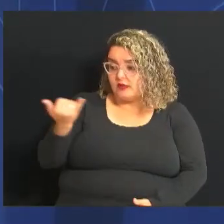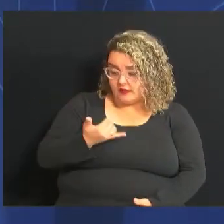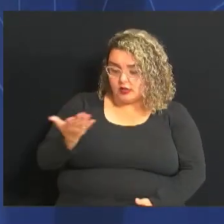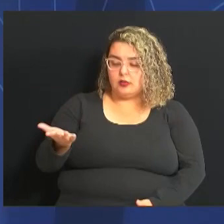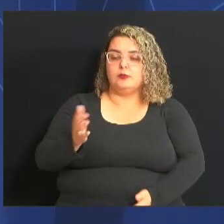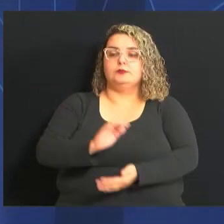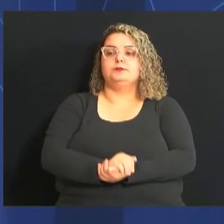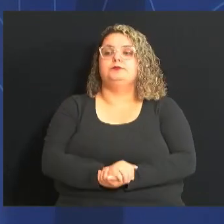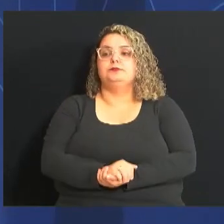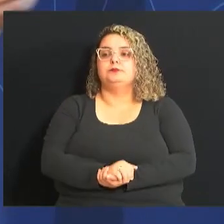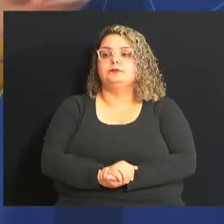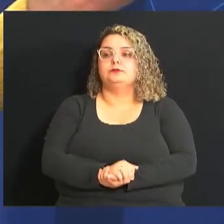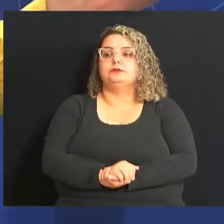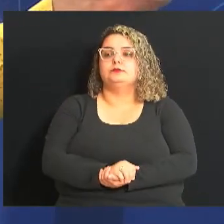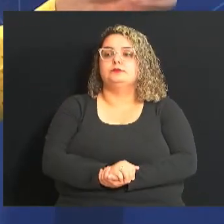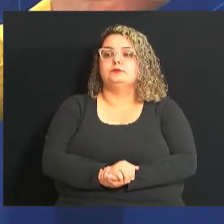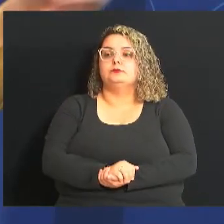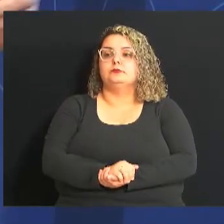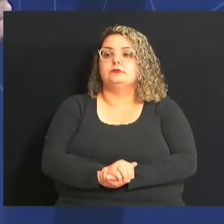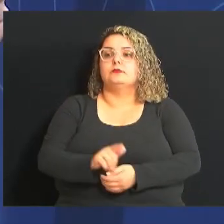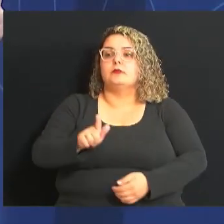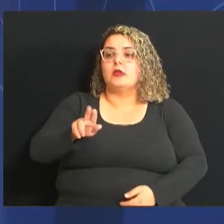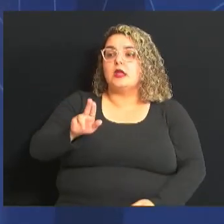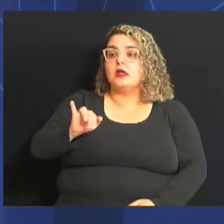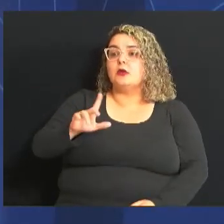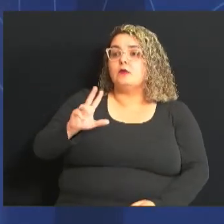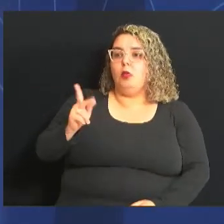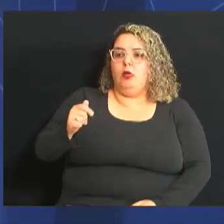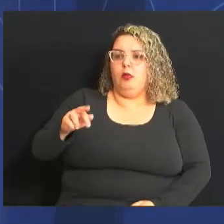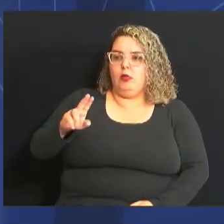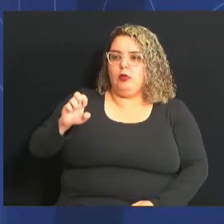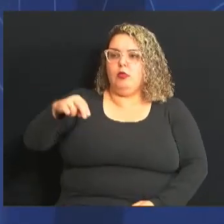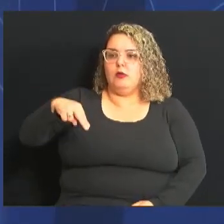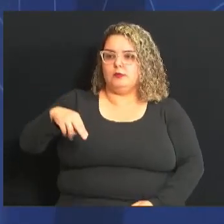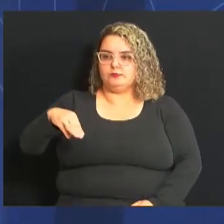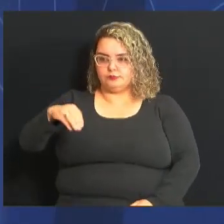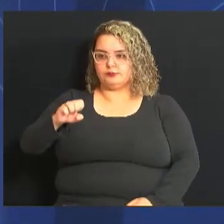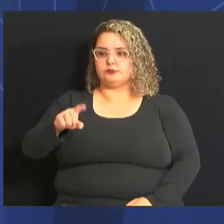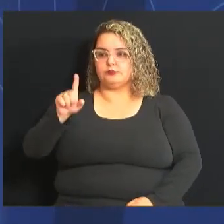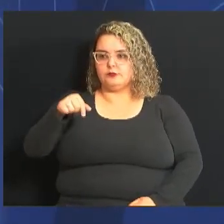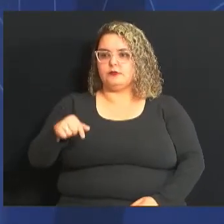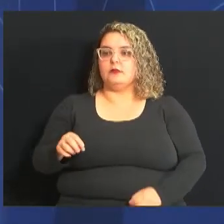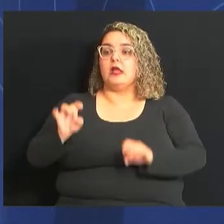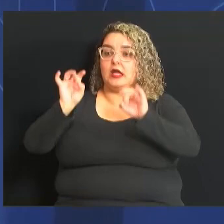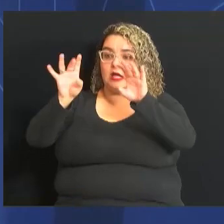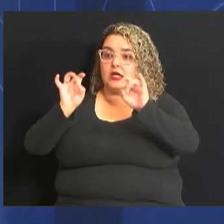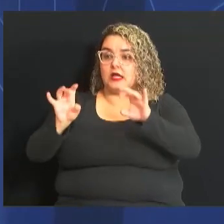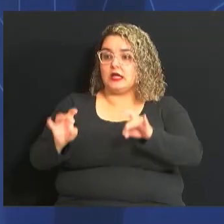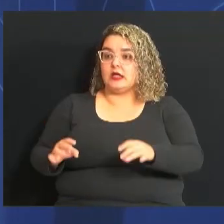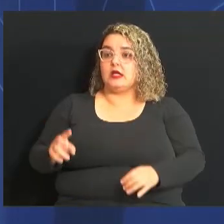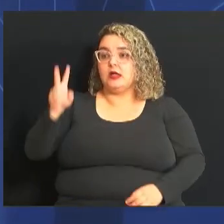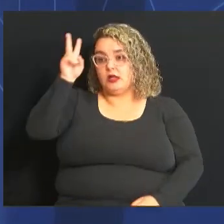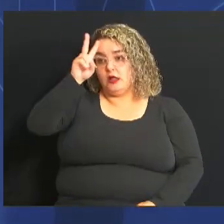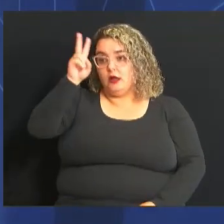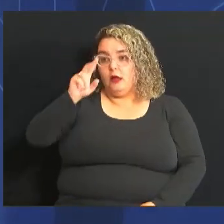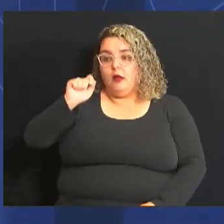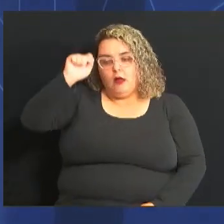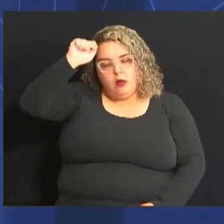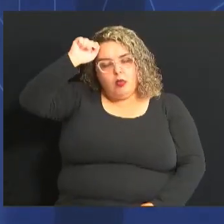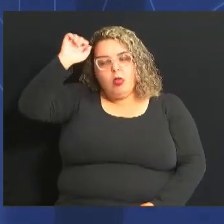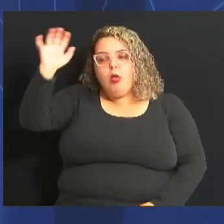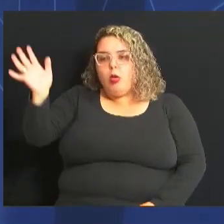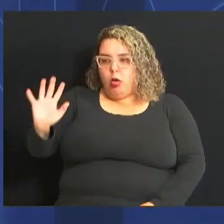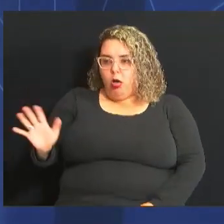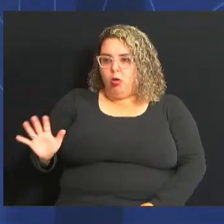o Guilherme Oliveira, que é pesquisador da Unicamp, que é especialista em história da África,